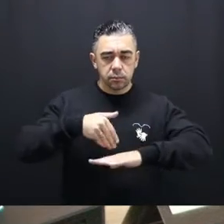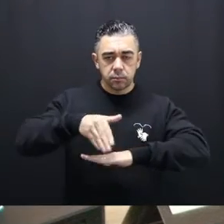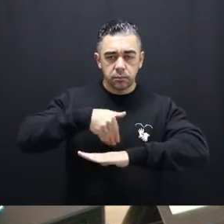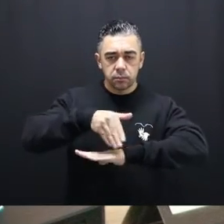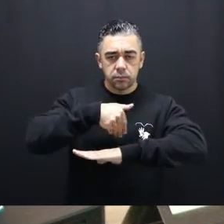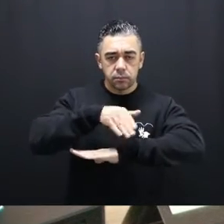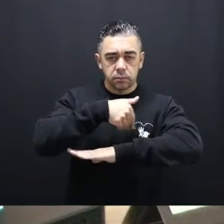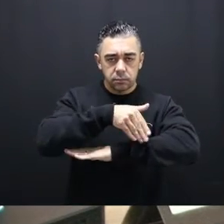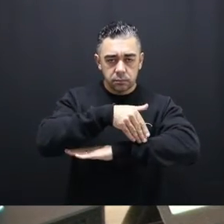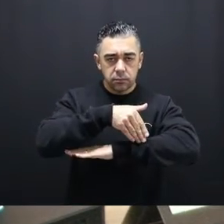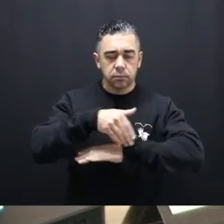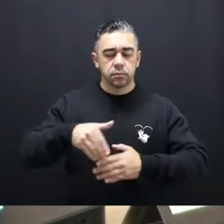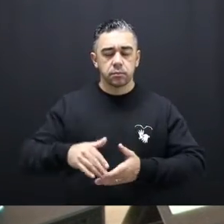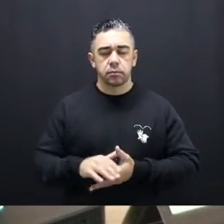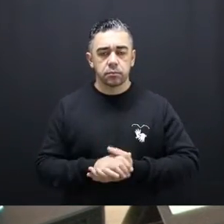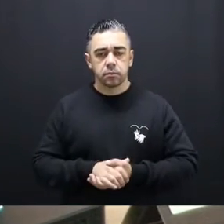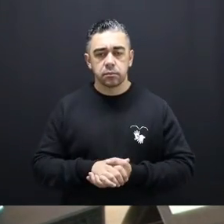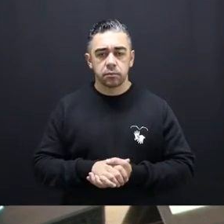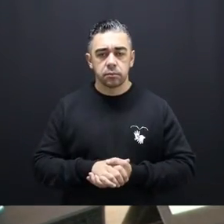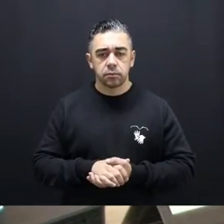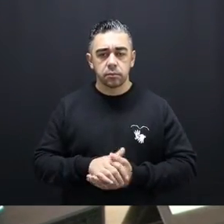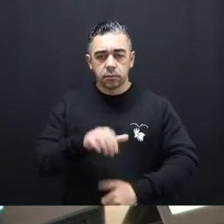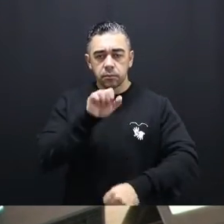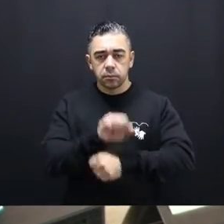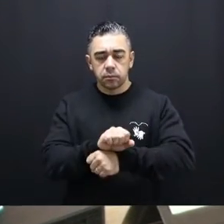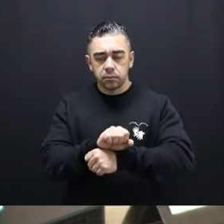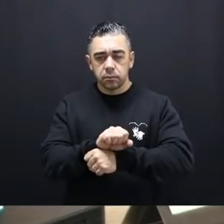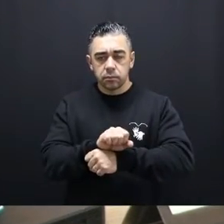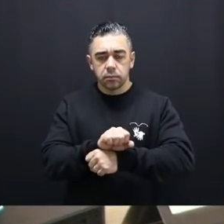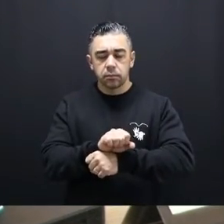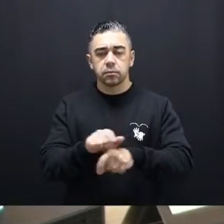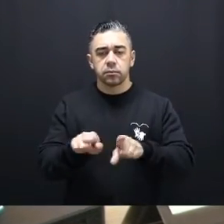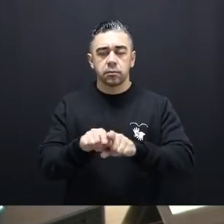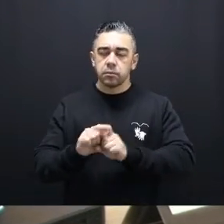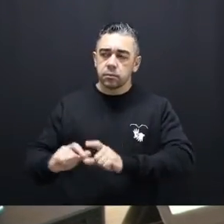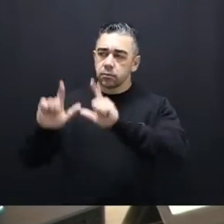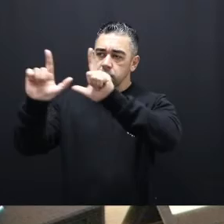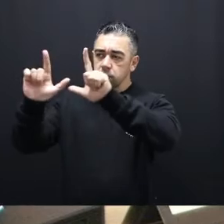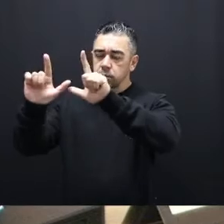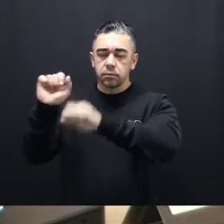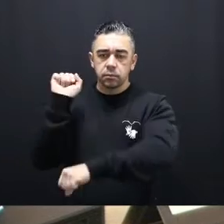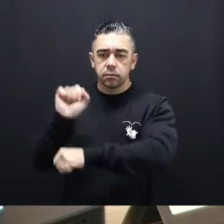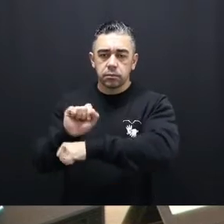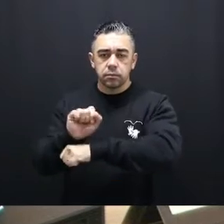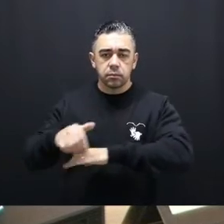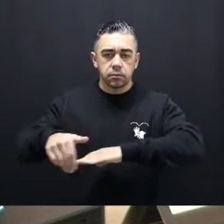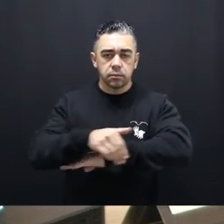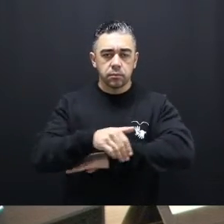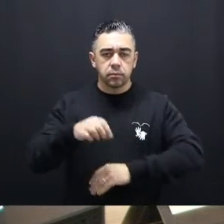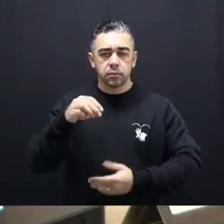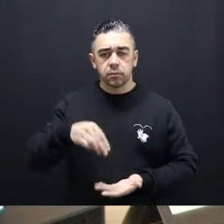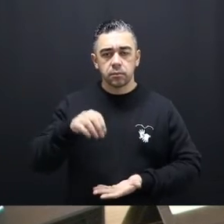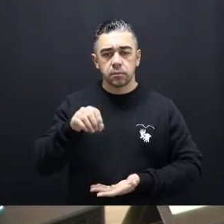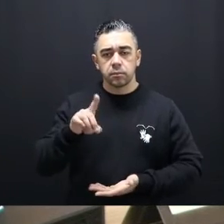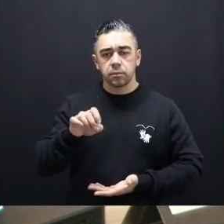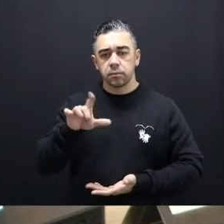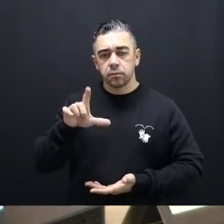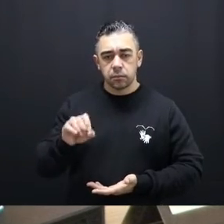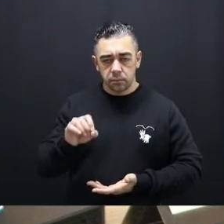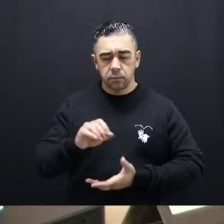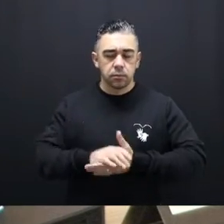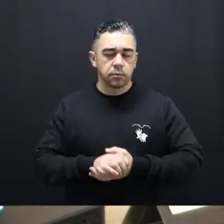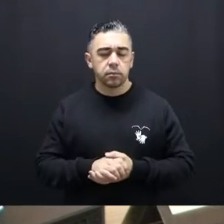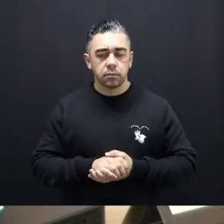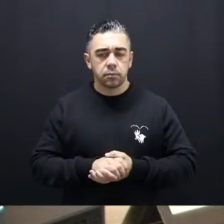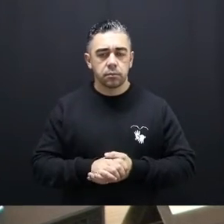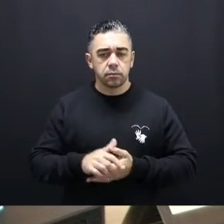faixas é de pare e implantação de placas de sinalização em todas as ruas do Jardim Modelo indicação